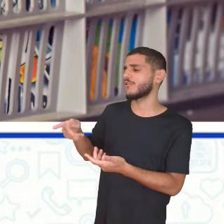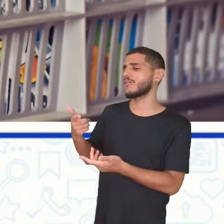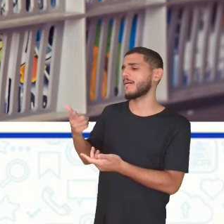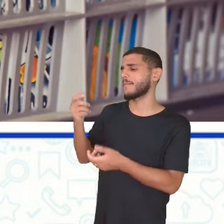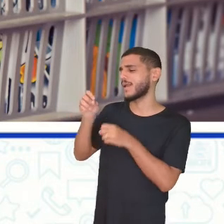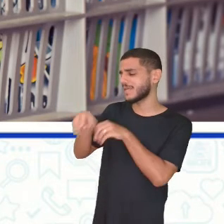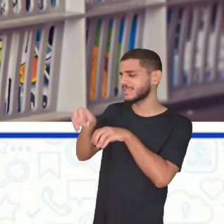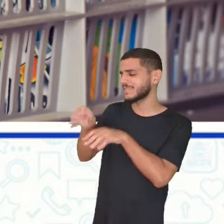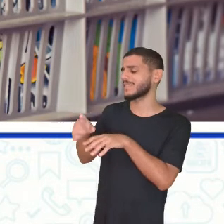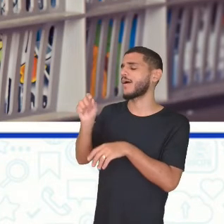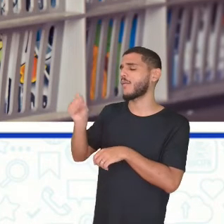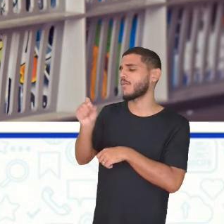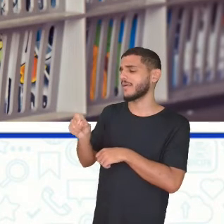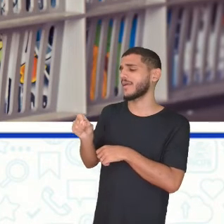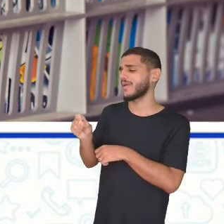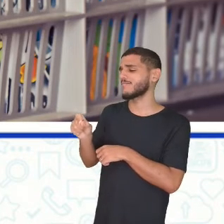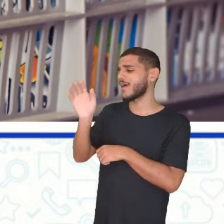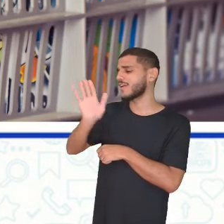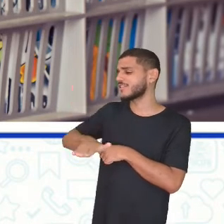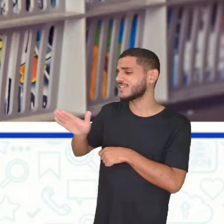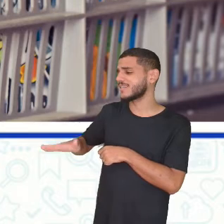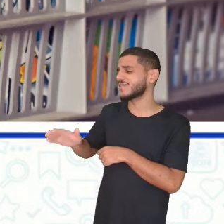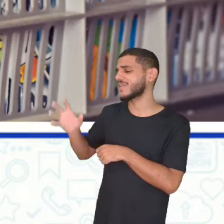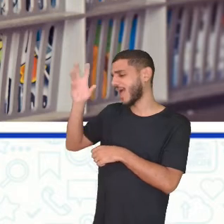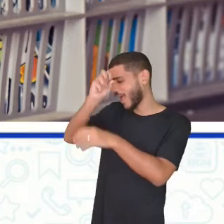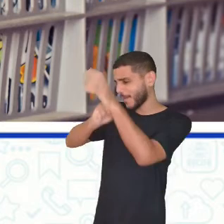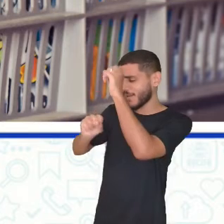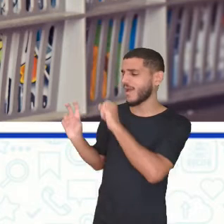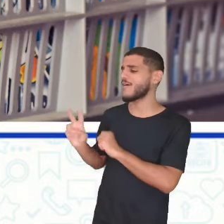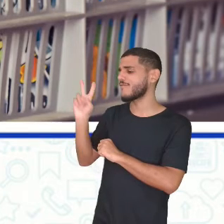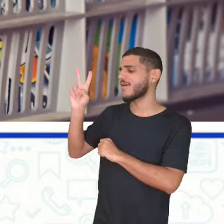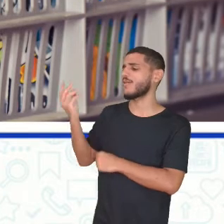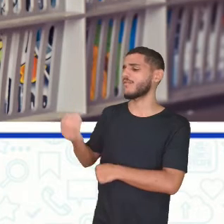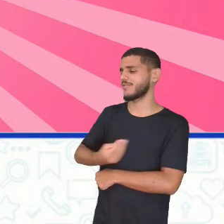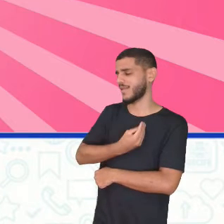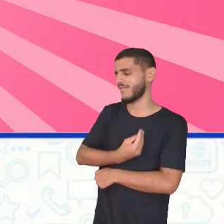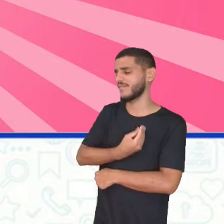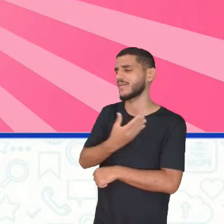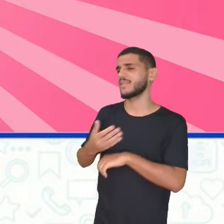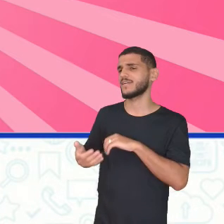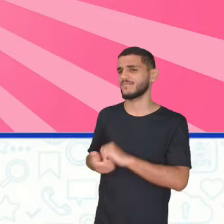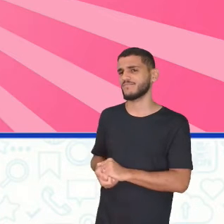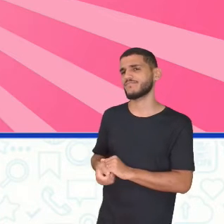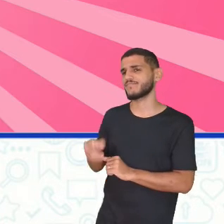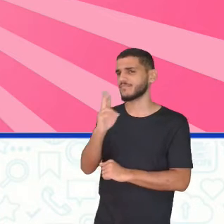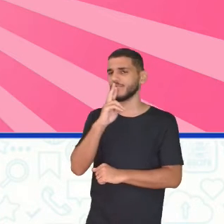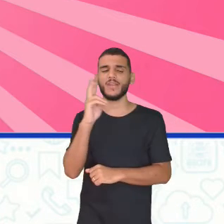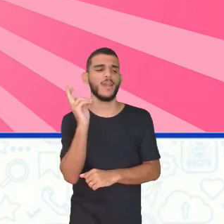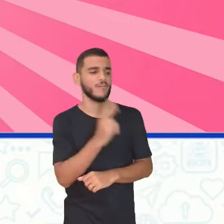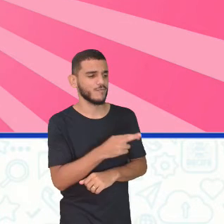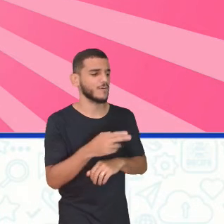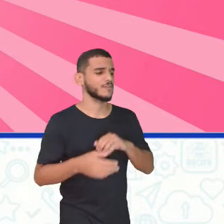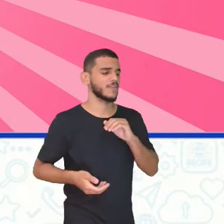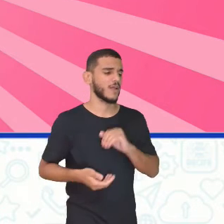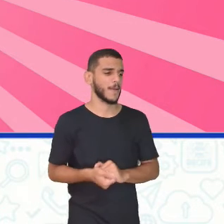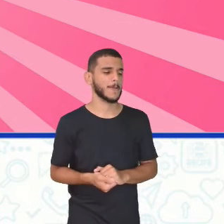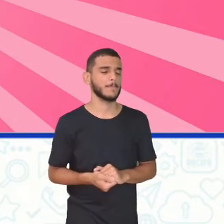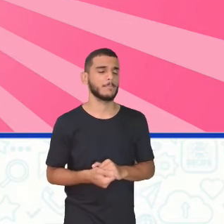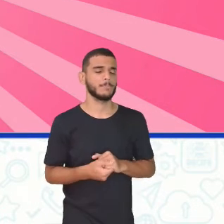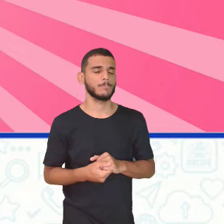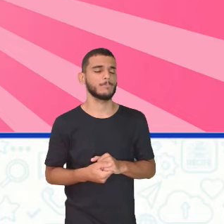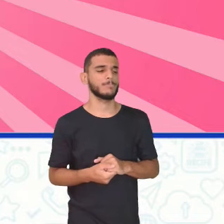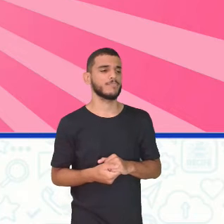O senhor tem essa intenção no momento da criação? Né? A resposta, não é,